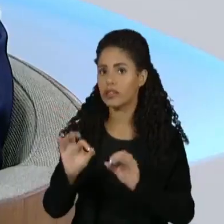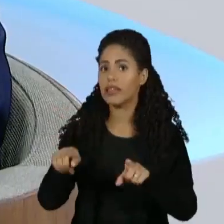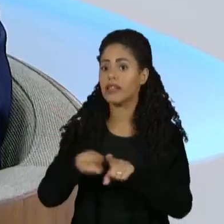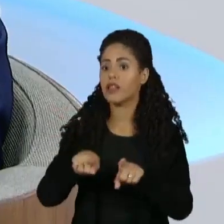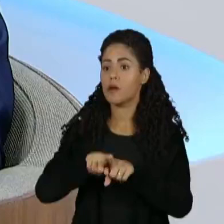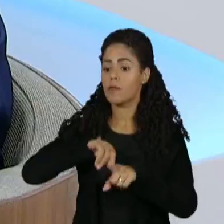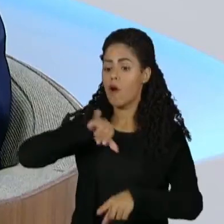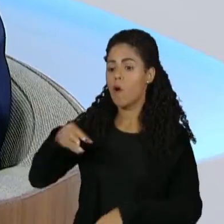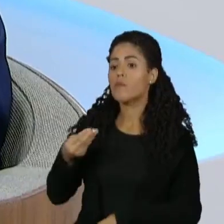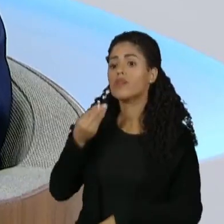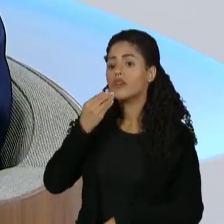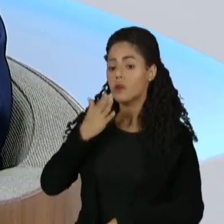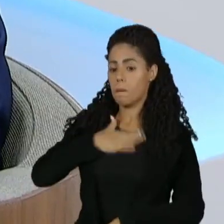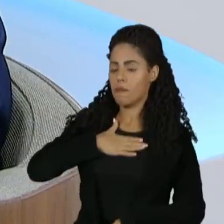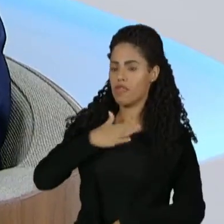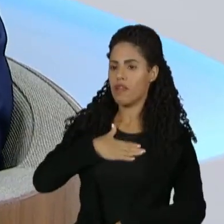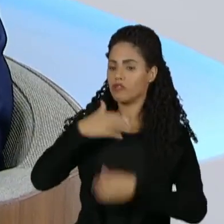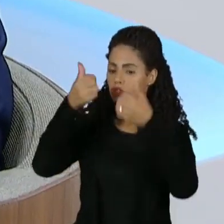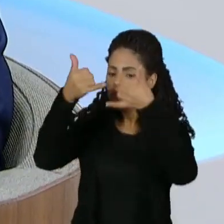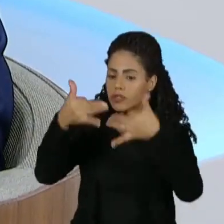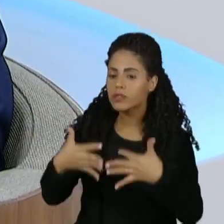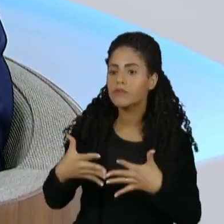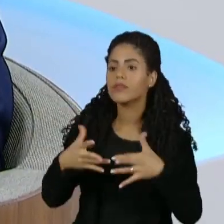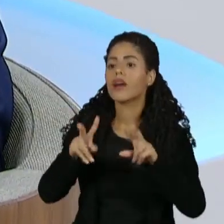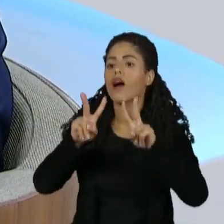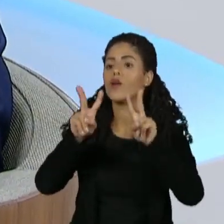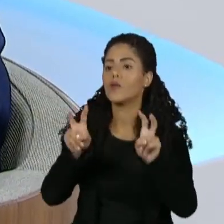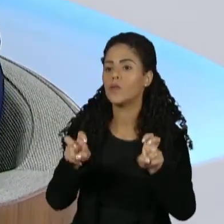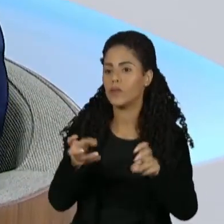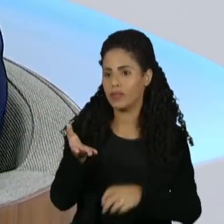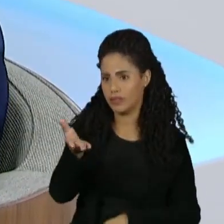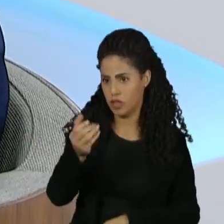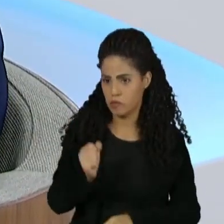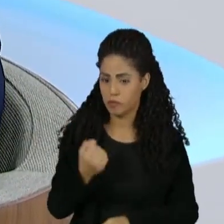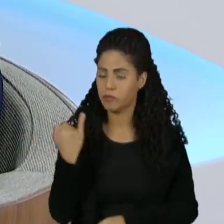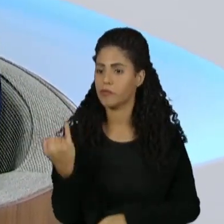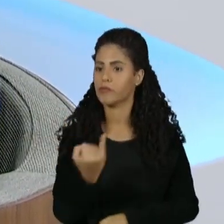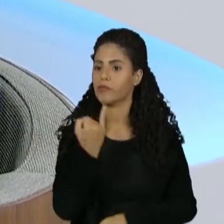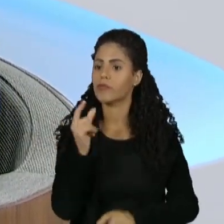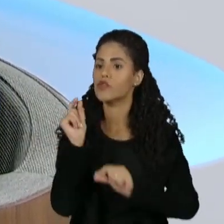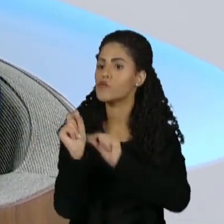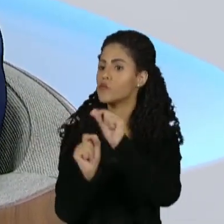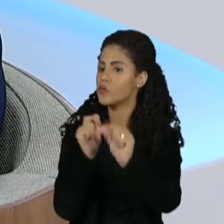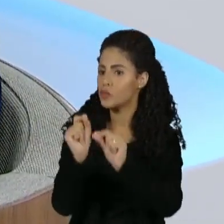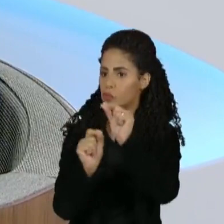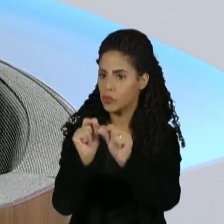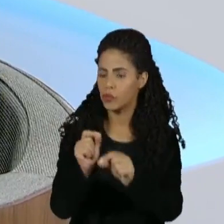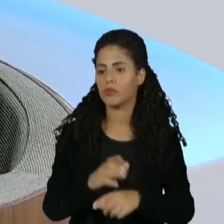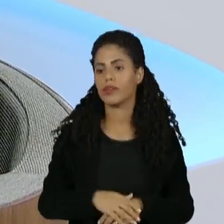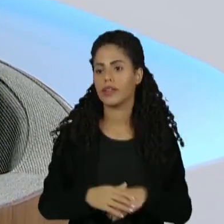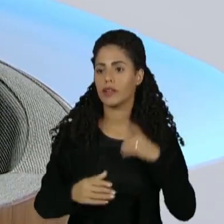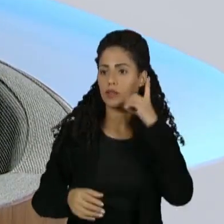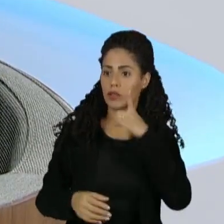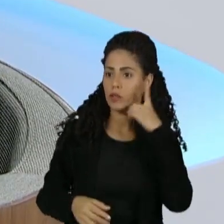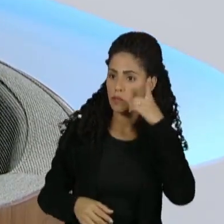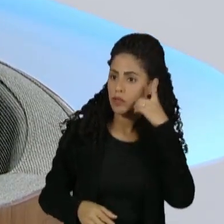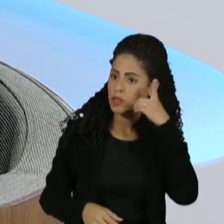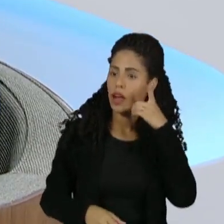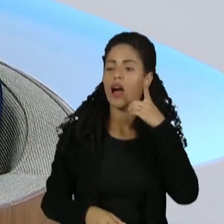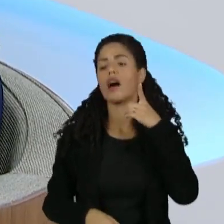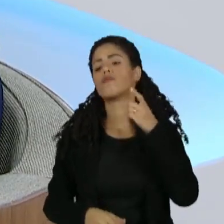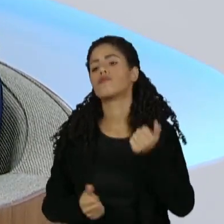dá oportunidade de esclarecer esse tema é importante ressaltar que o Deputado Sílvio Costa Filho